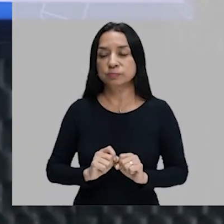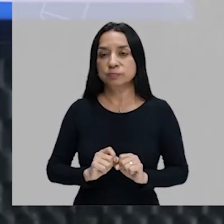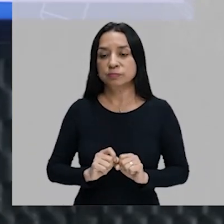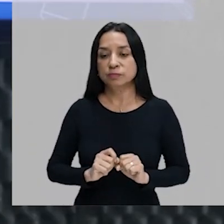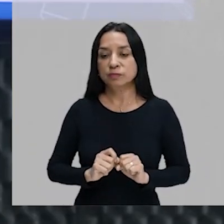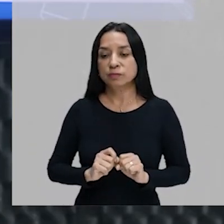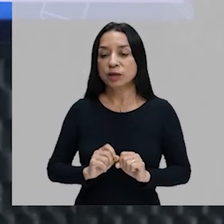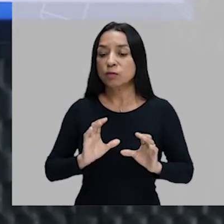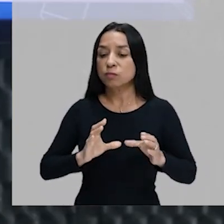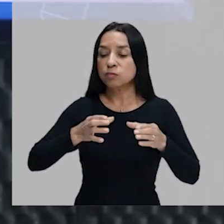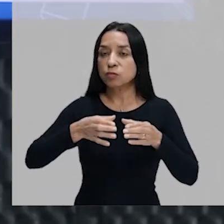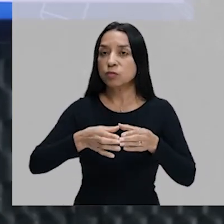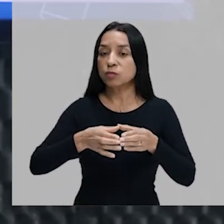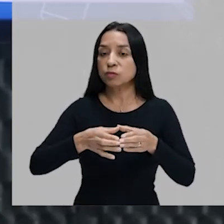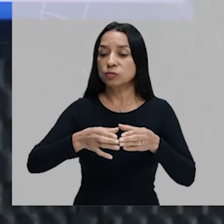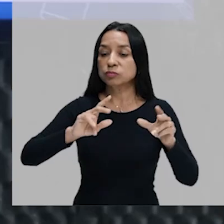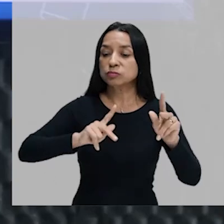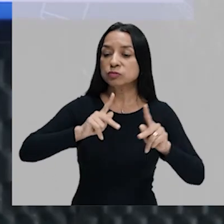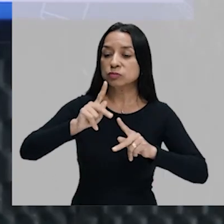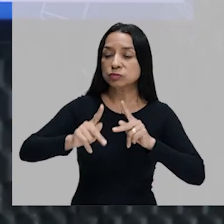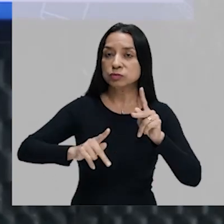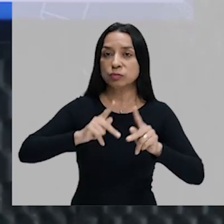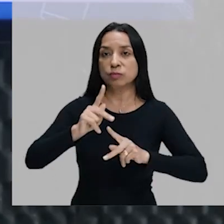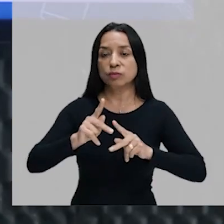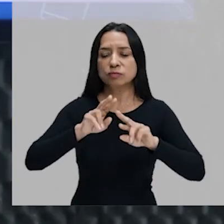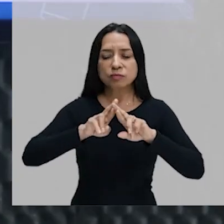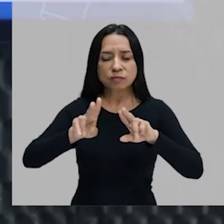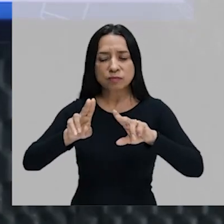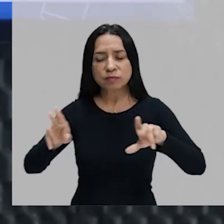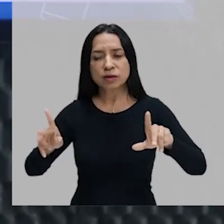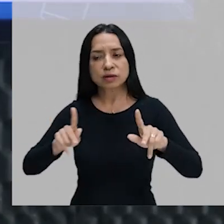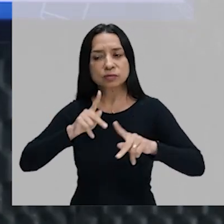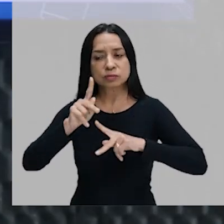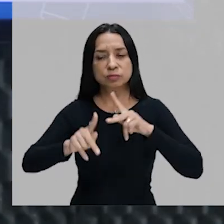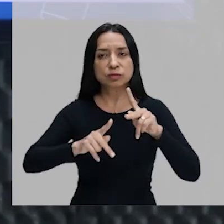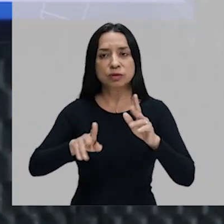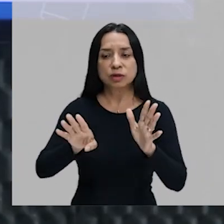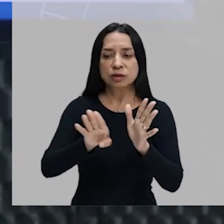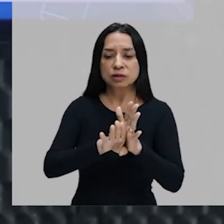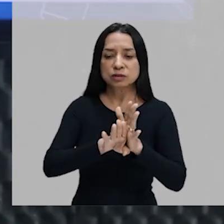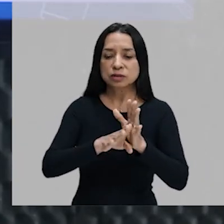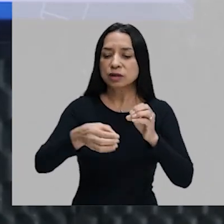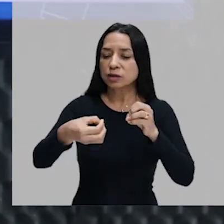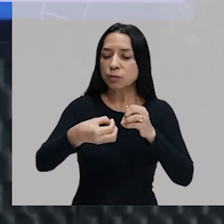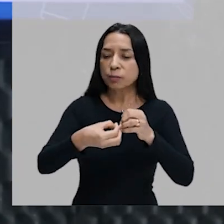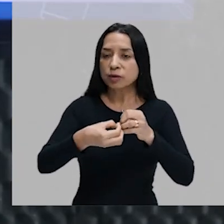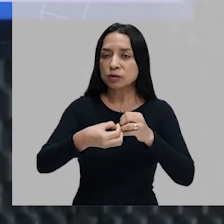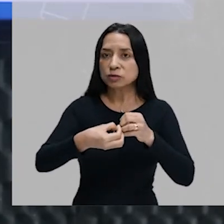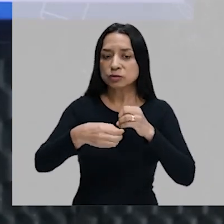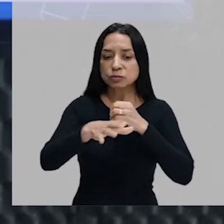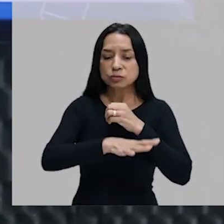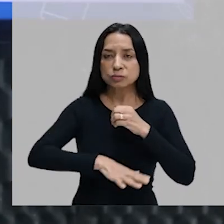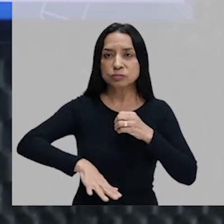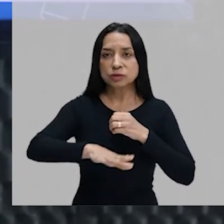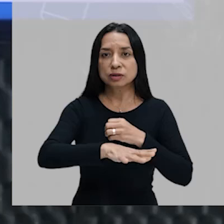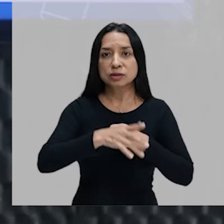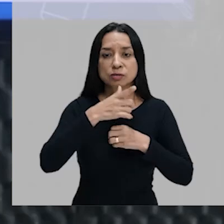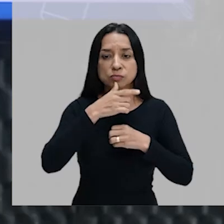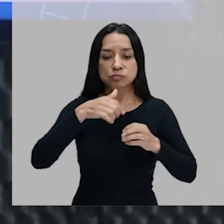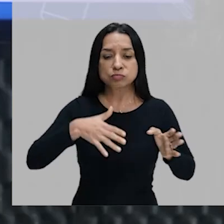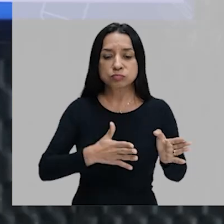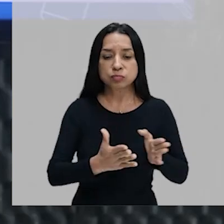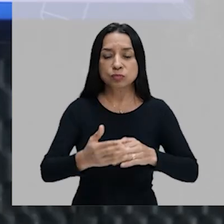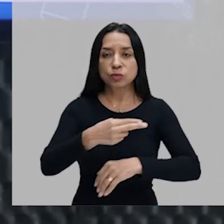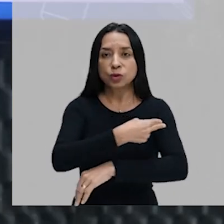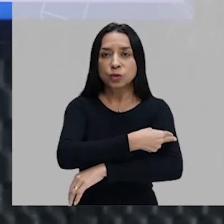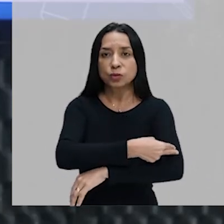era um conjunto de povos que chegaram ali nas proximidades do rio Nilo. Esses povos eles viviam